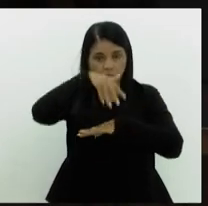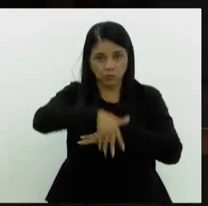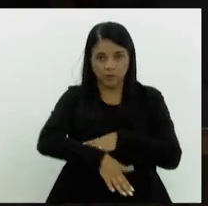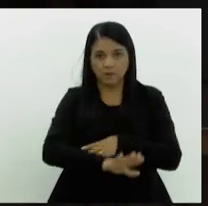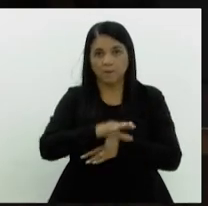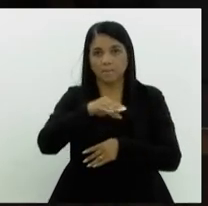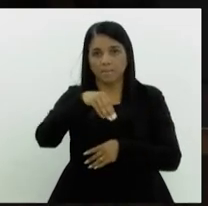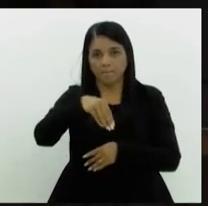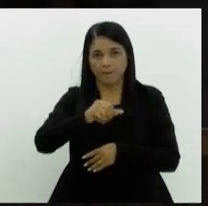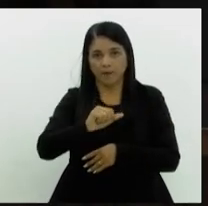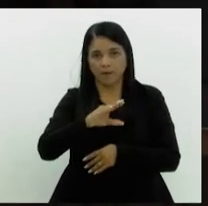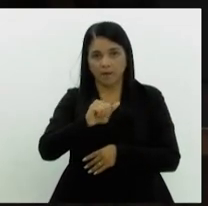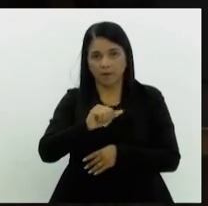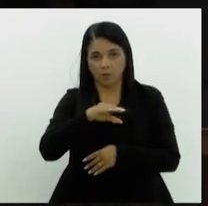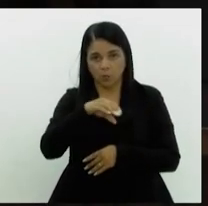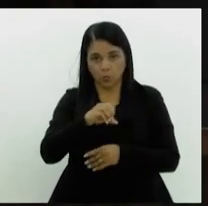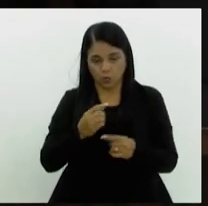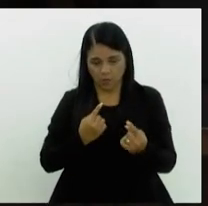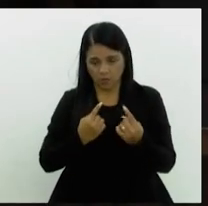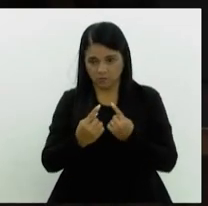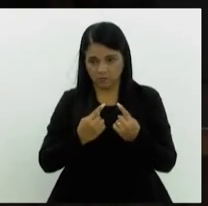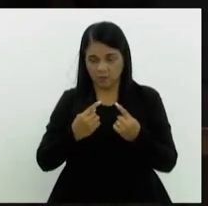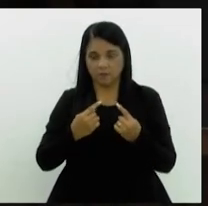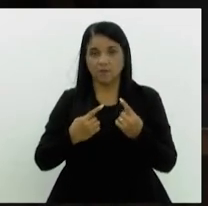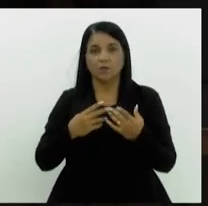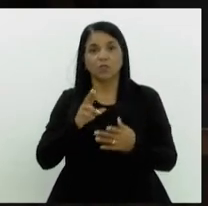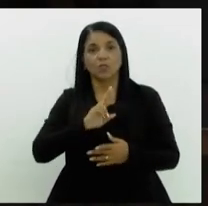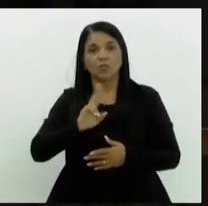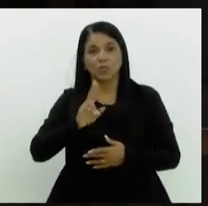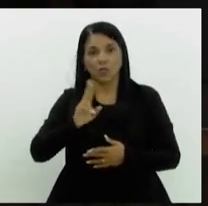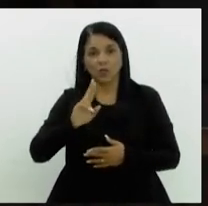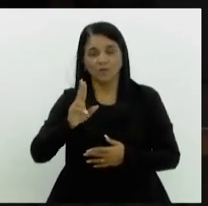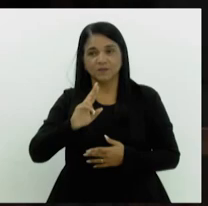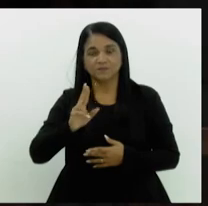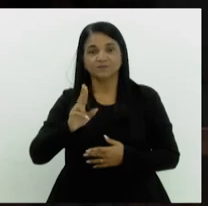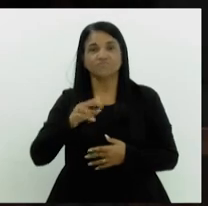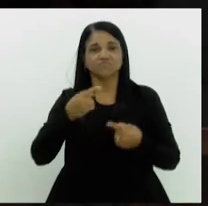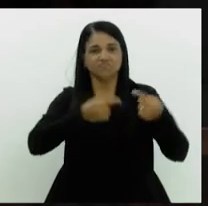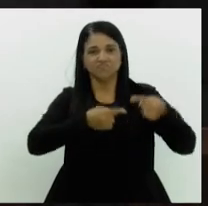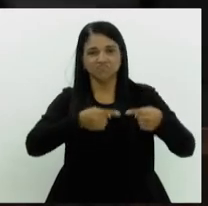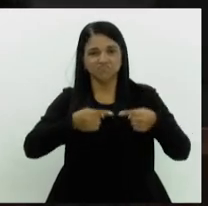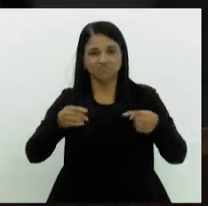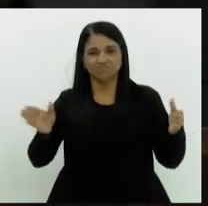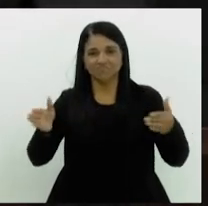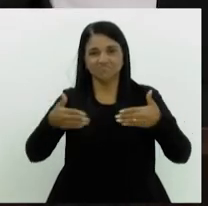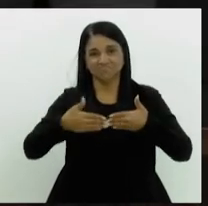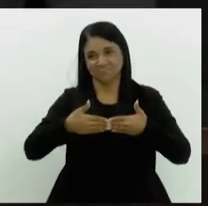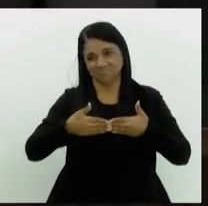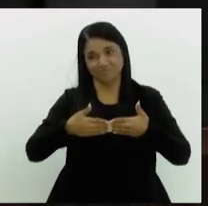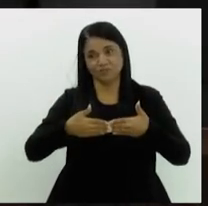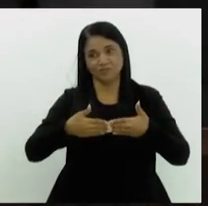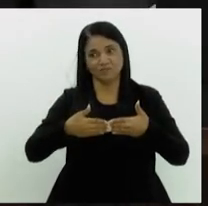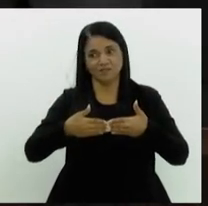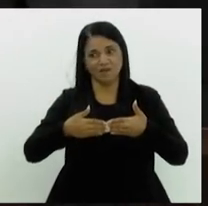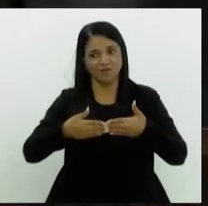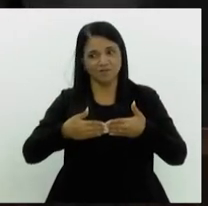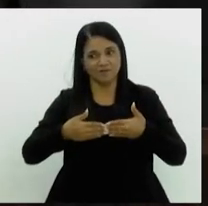Rio de Janeiro. Em discussão, não havendo com o que ele discutir, encerrado a discussão,